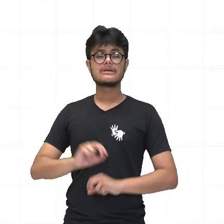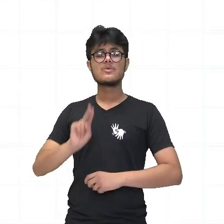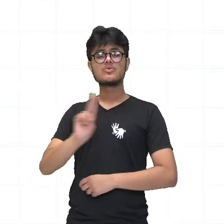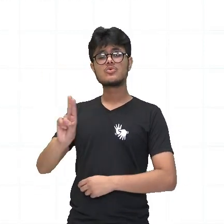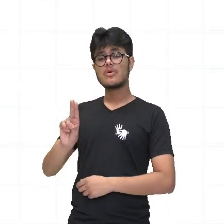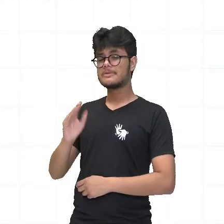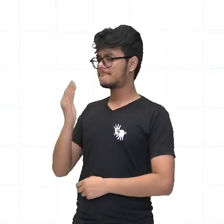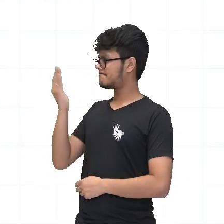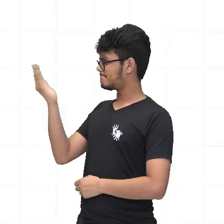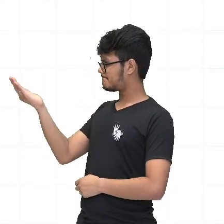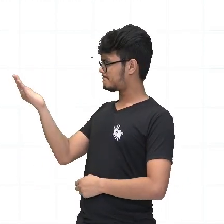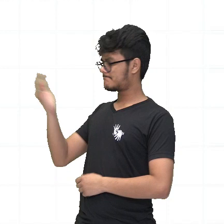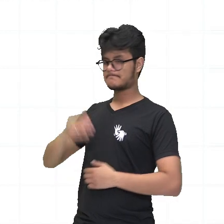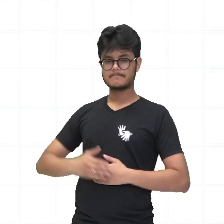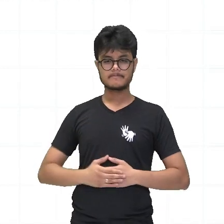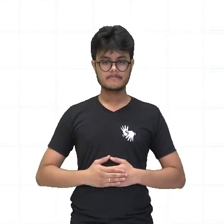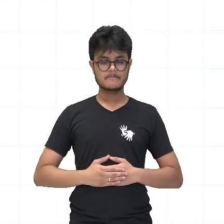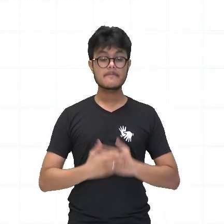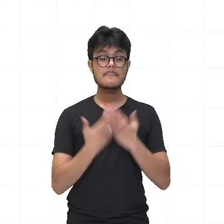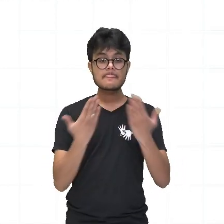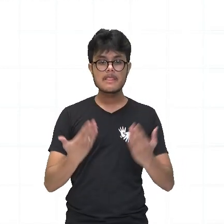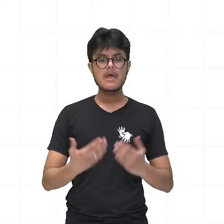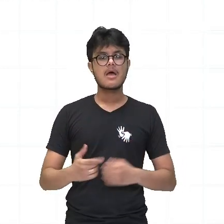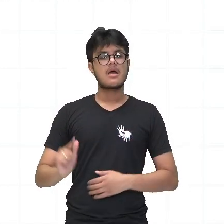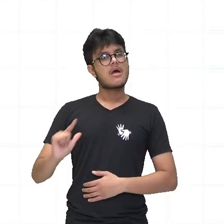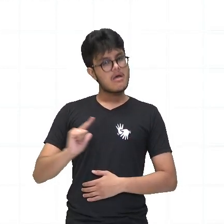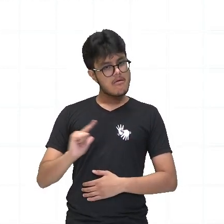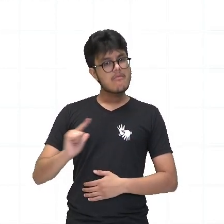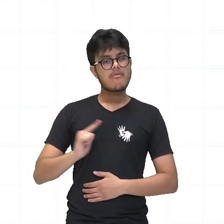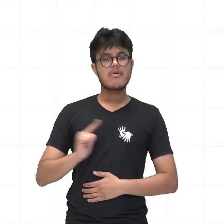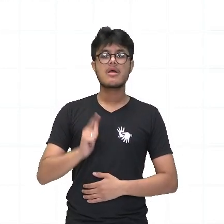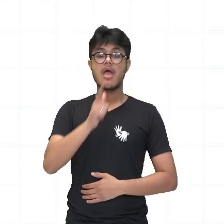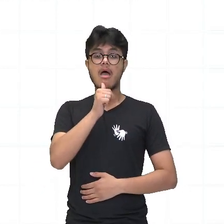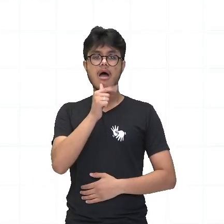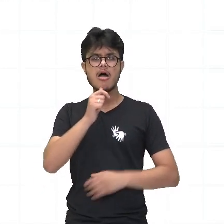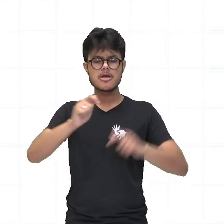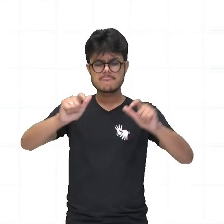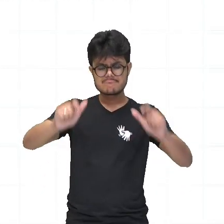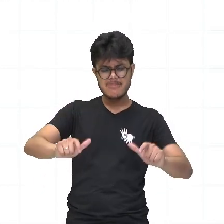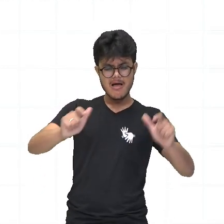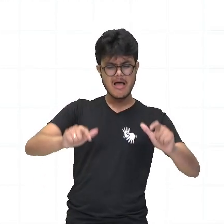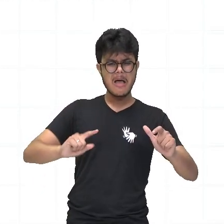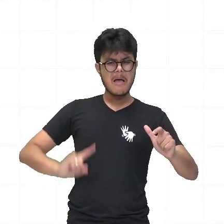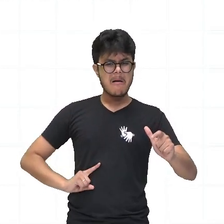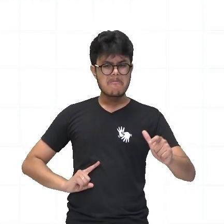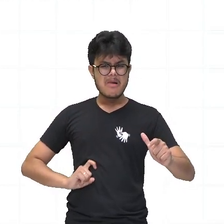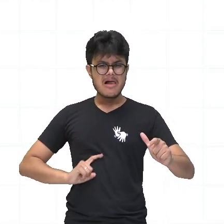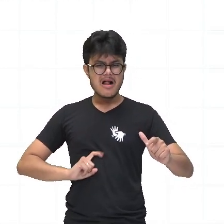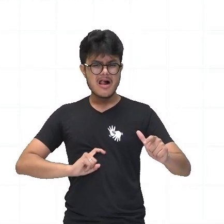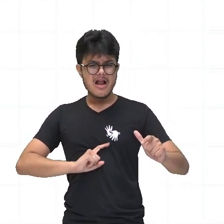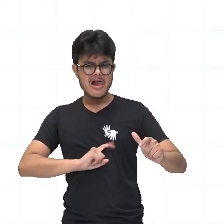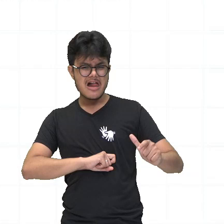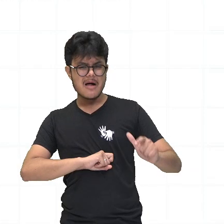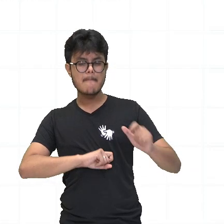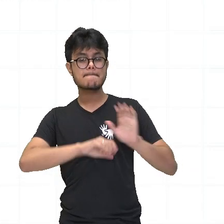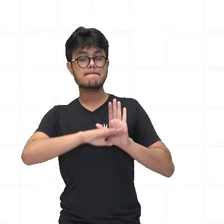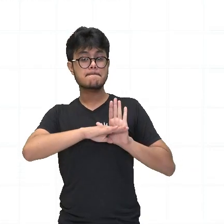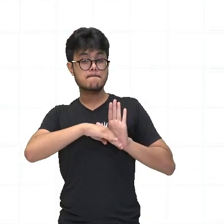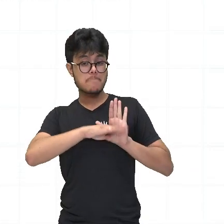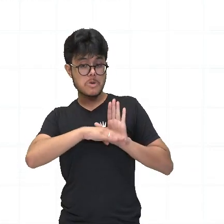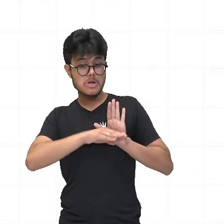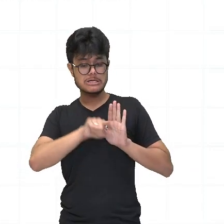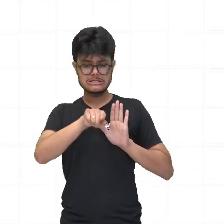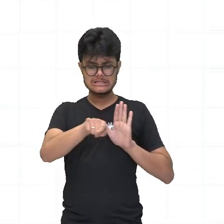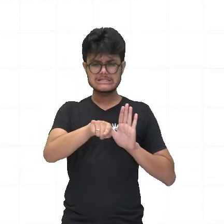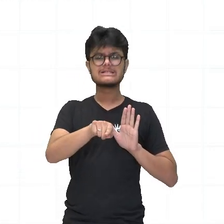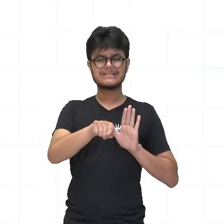cholerae, ele está presente nessa água que está contaminada por bactérias. Tudo isso está